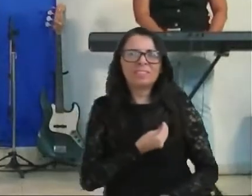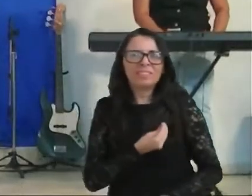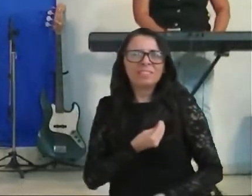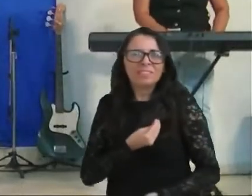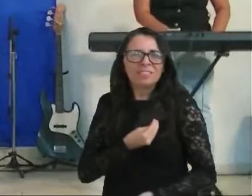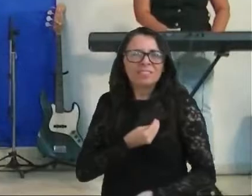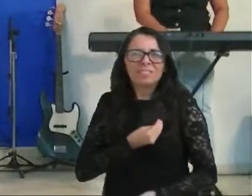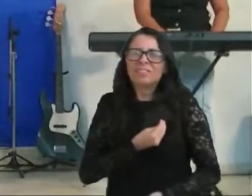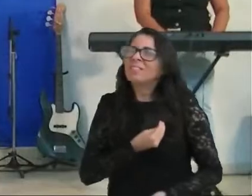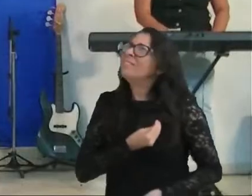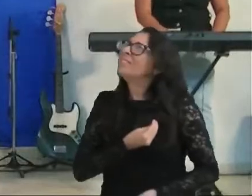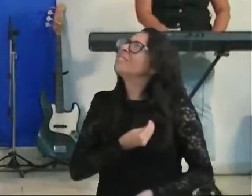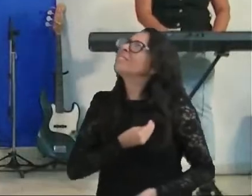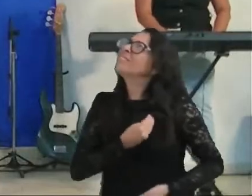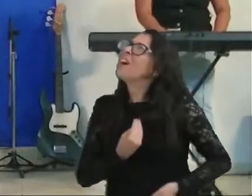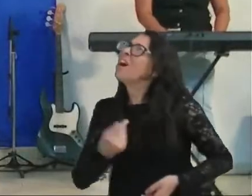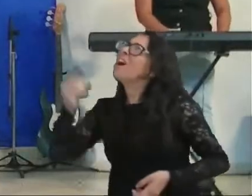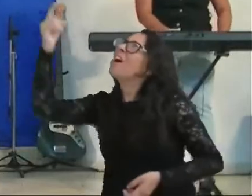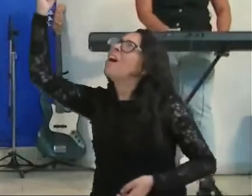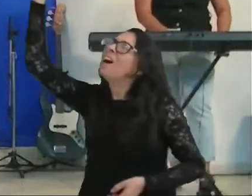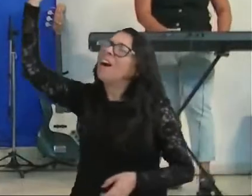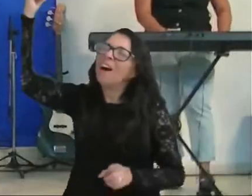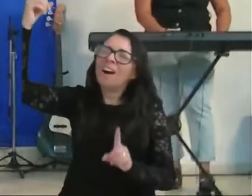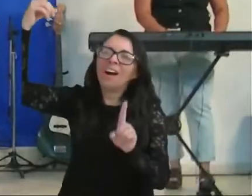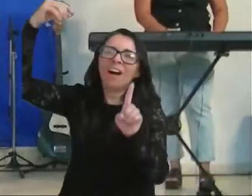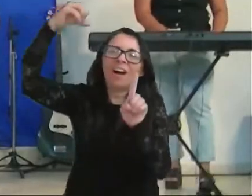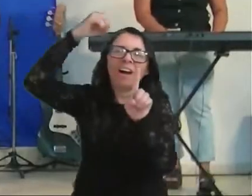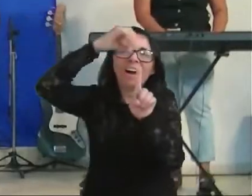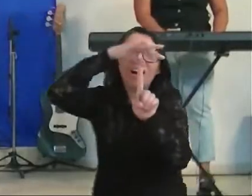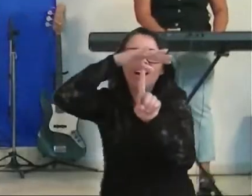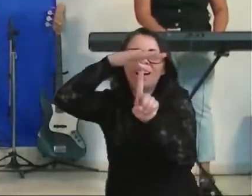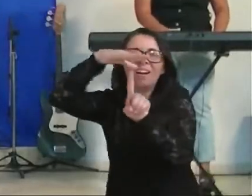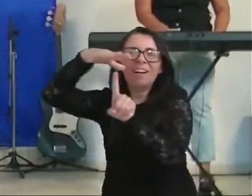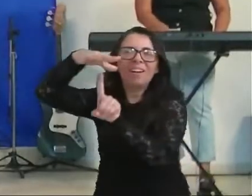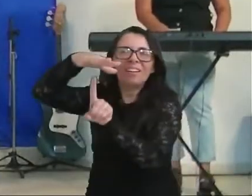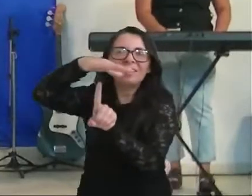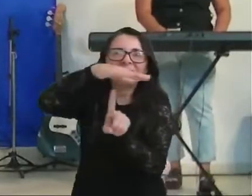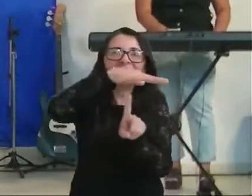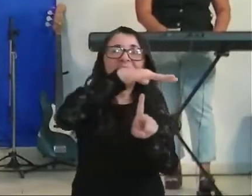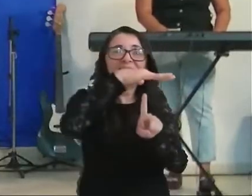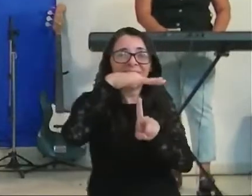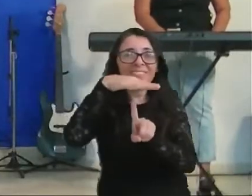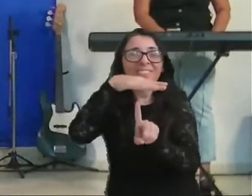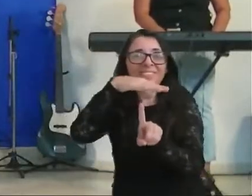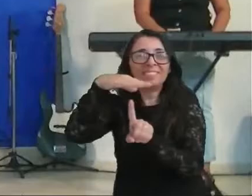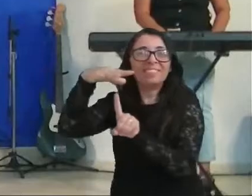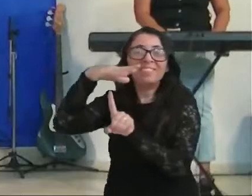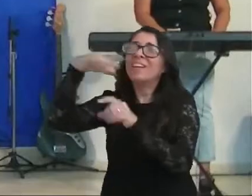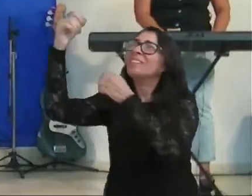revestirá do teu poder, rompendo em fé.